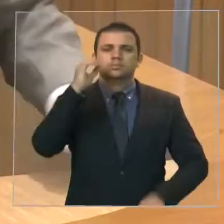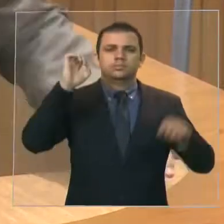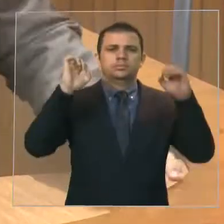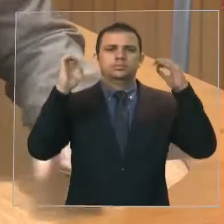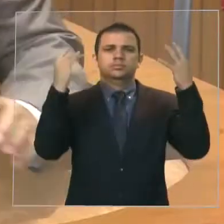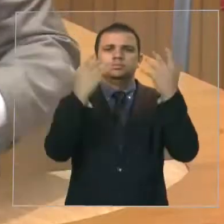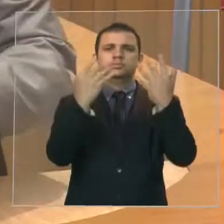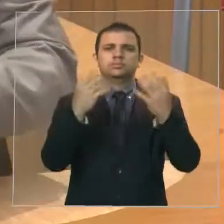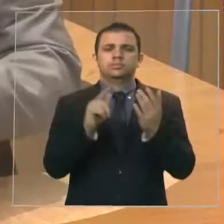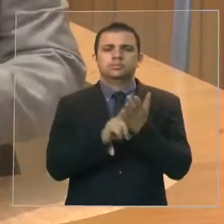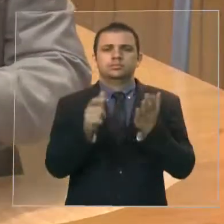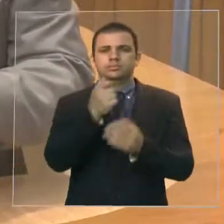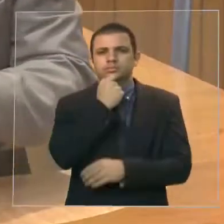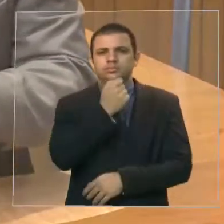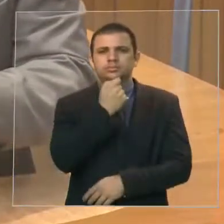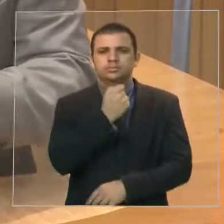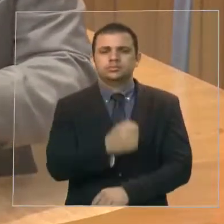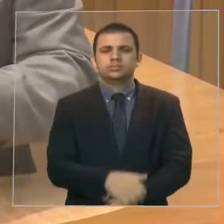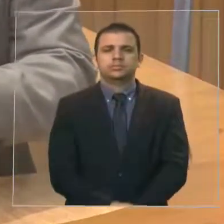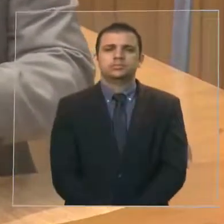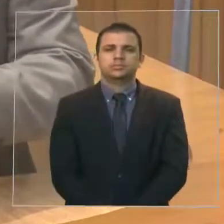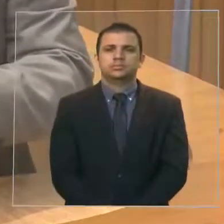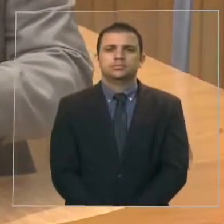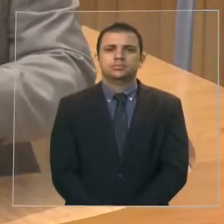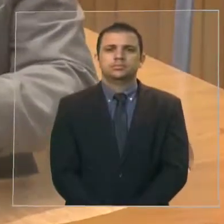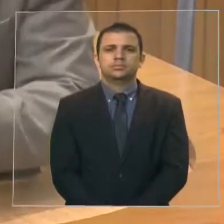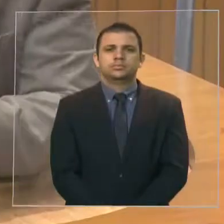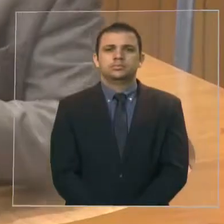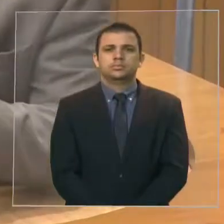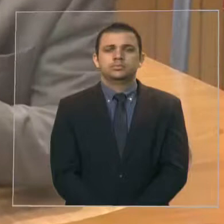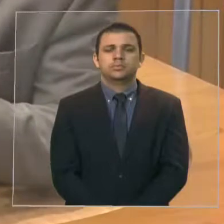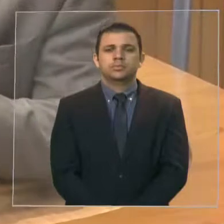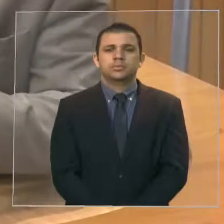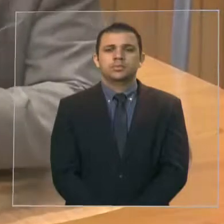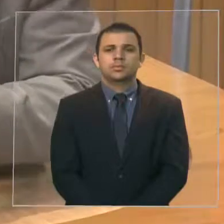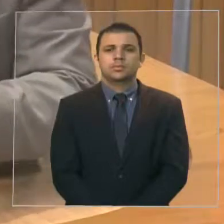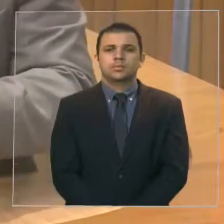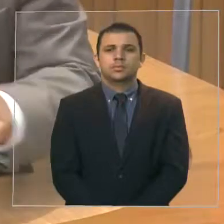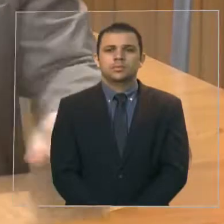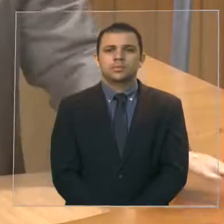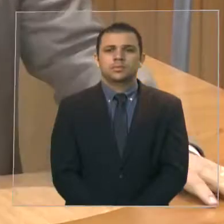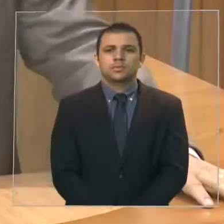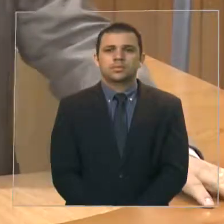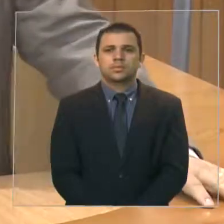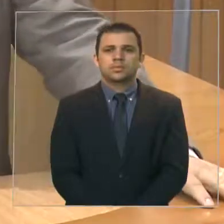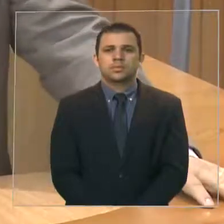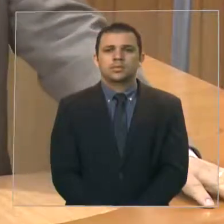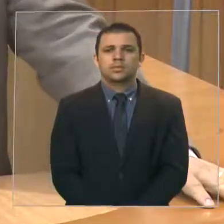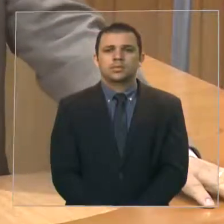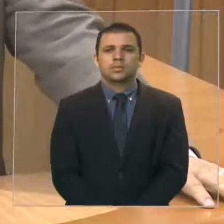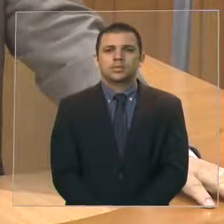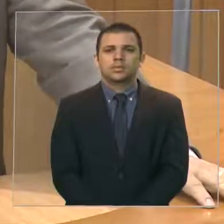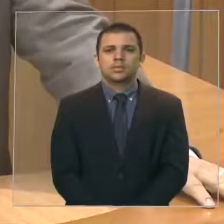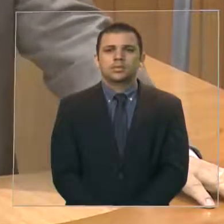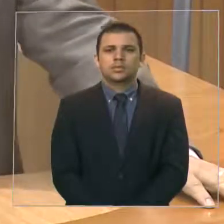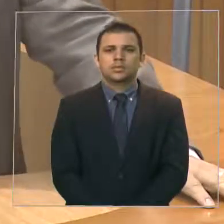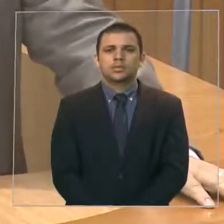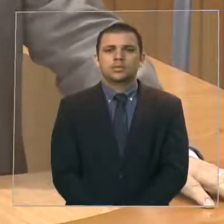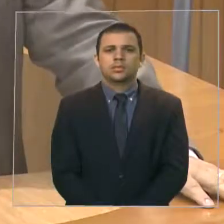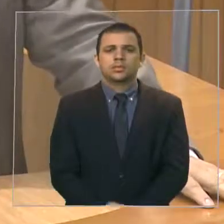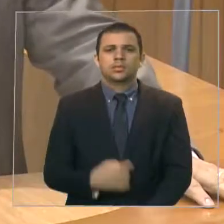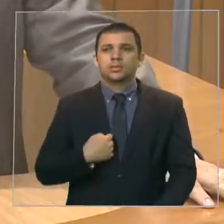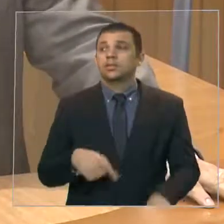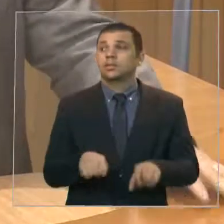galeria, imprensa, eu quero também, senhor presidente, registrar a presença do